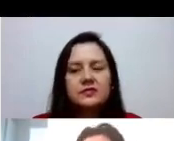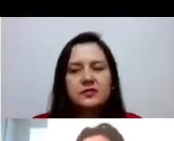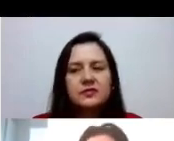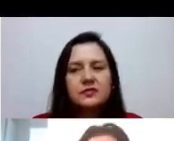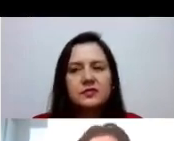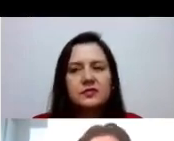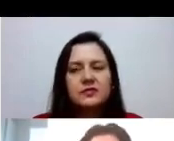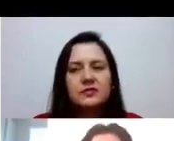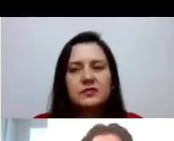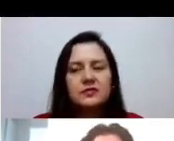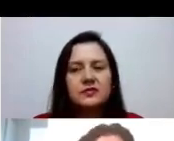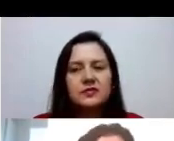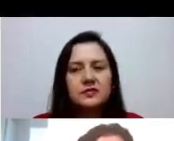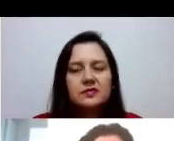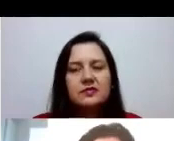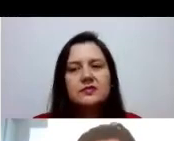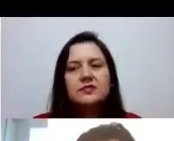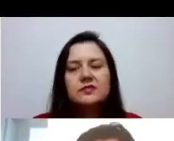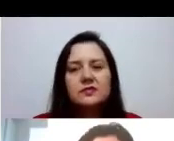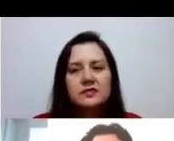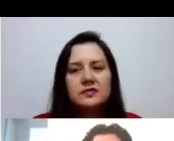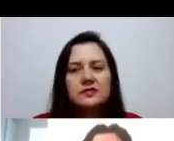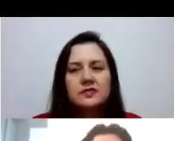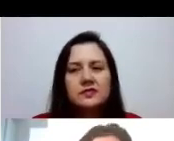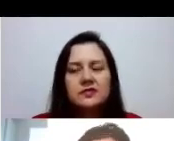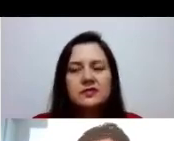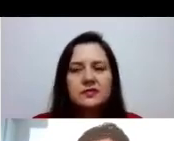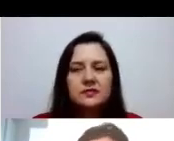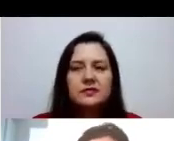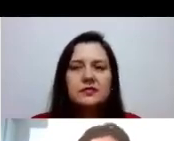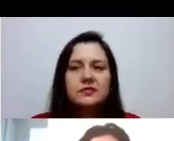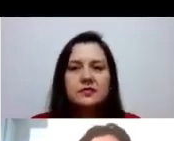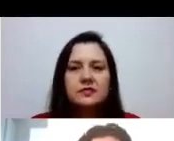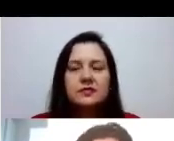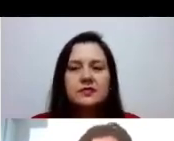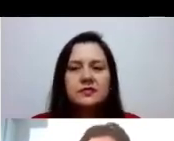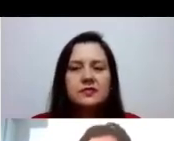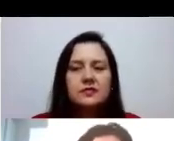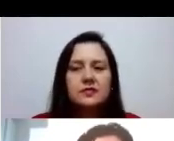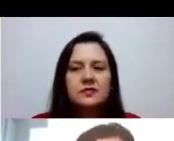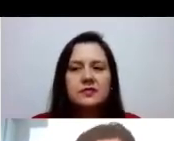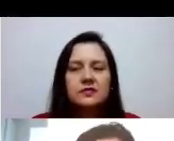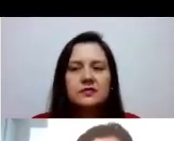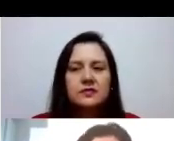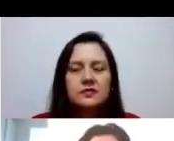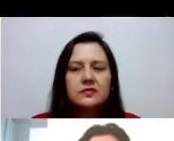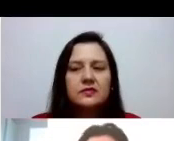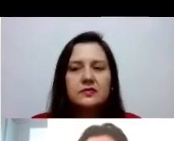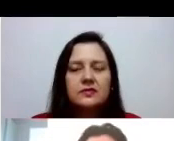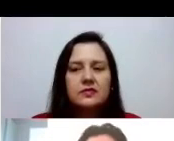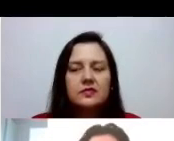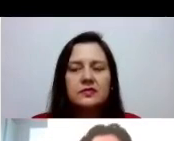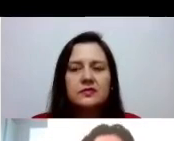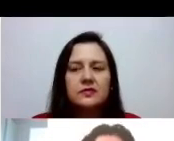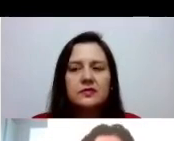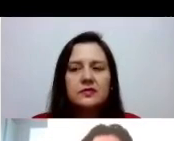que verifica se o meu ato é legal ou não. Ele julga a questão da legalidade e ilegalidade de todos os atos. Parte